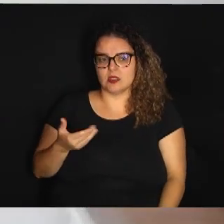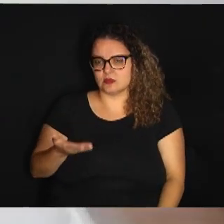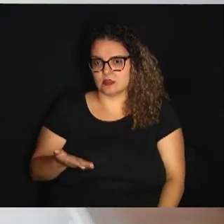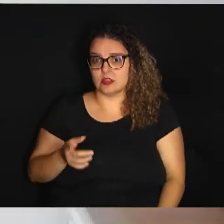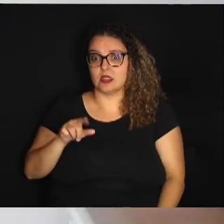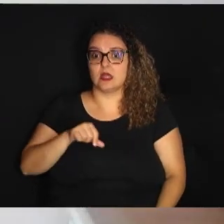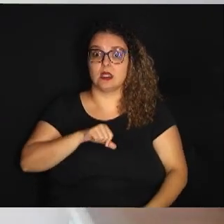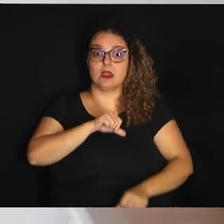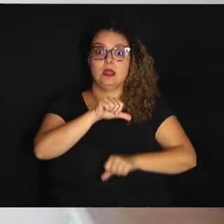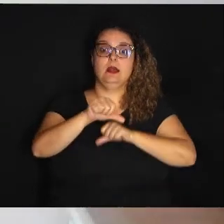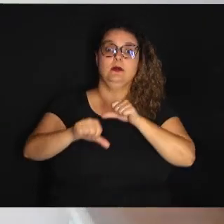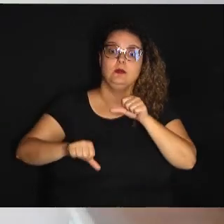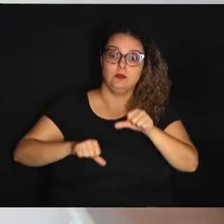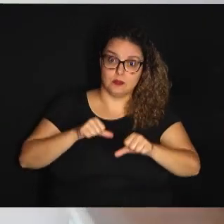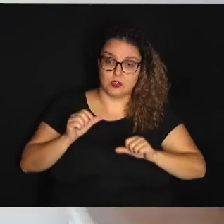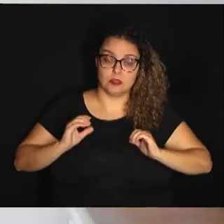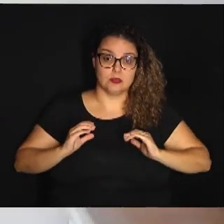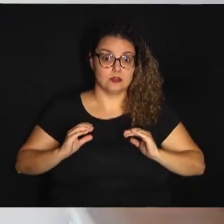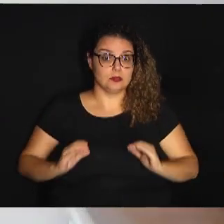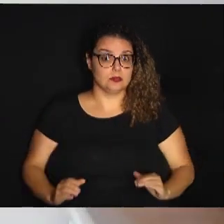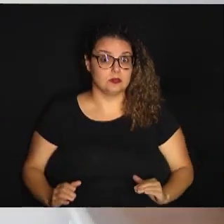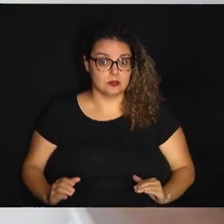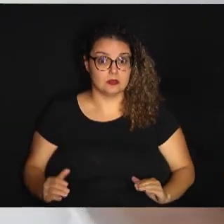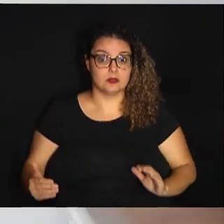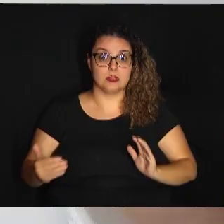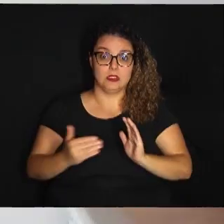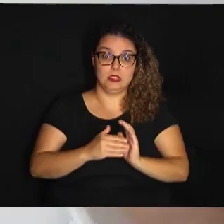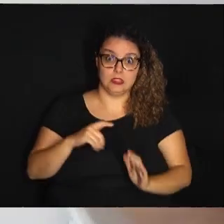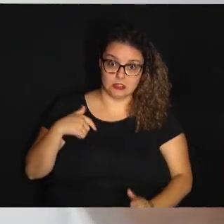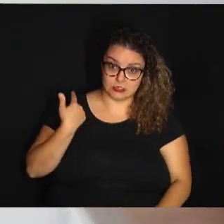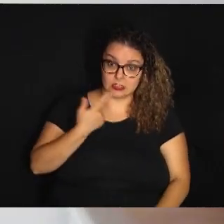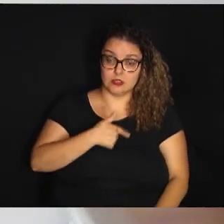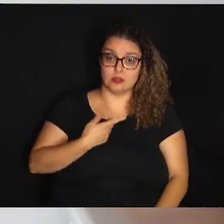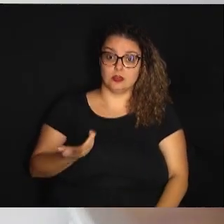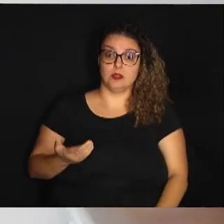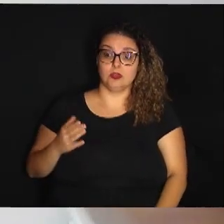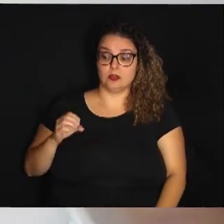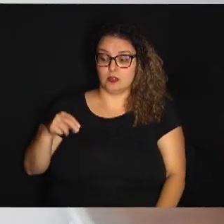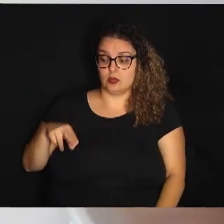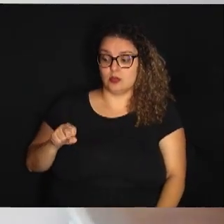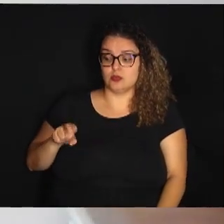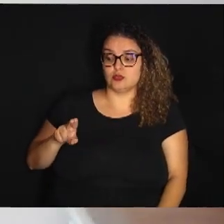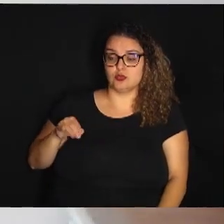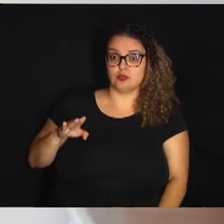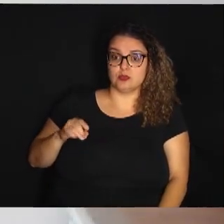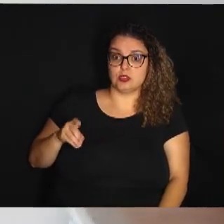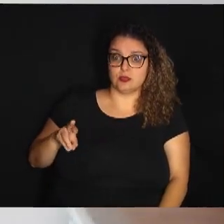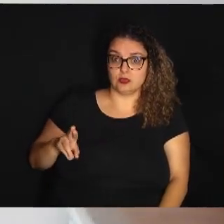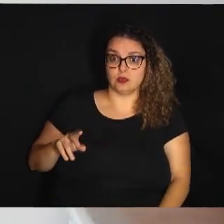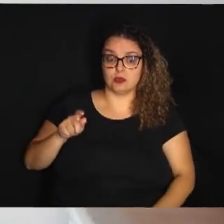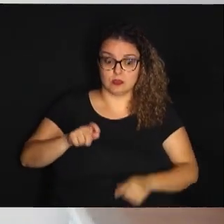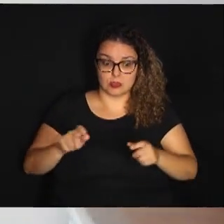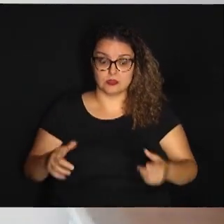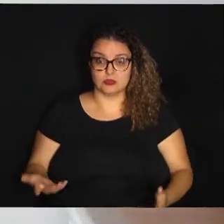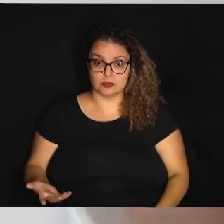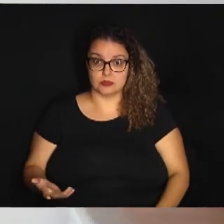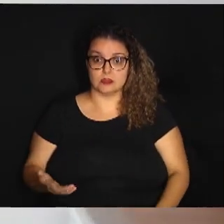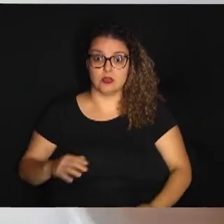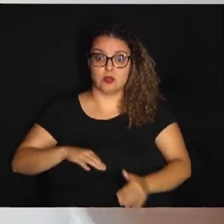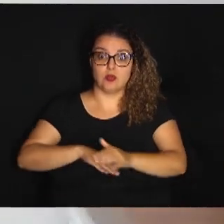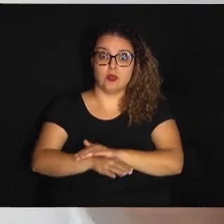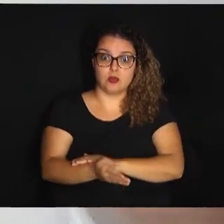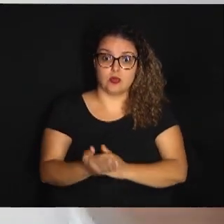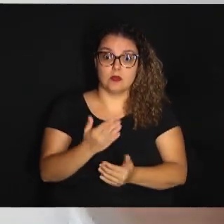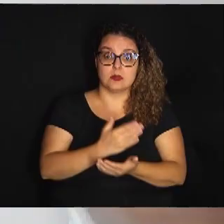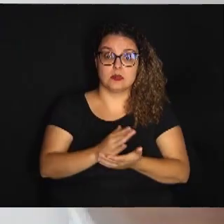emissões. E mais do que isso, é uma mudança de comportamento até mesmo nossa, né? Consumidor, pessoa física.